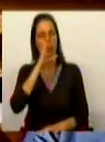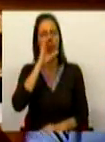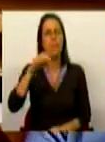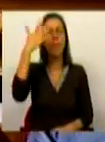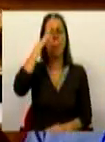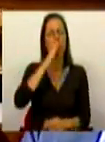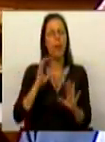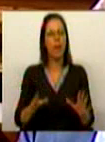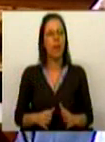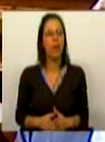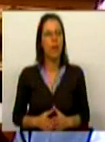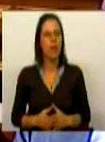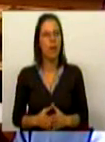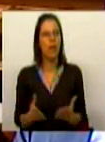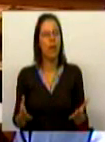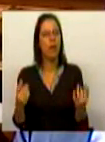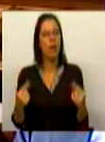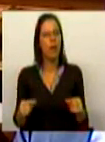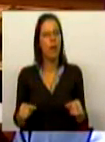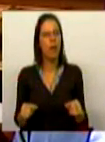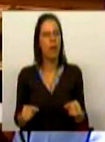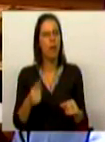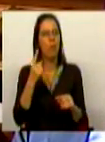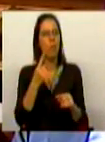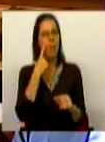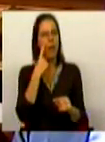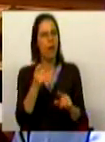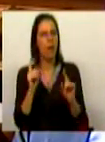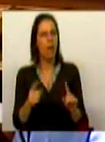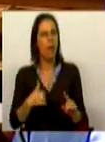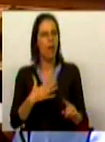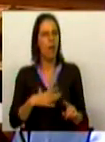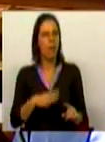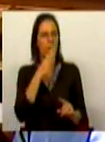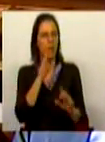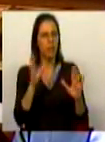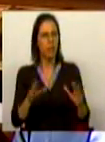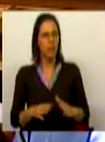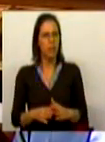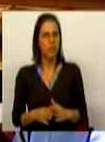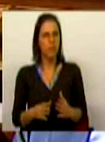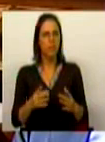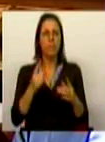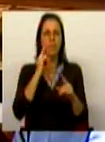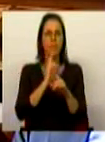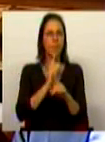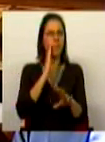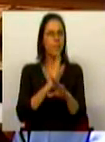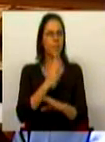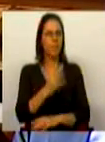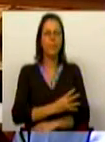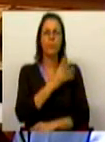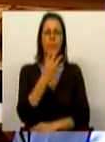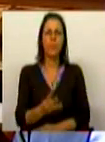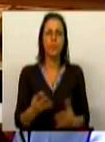Primeiro-Ministro, há uma constatação que eu gostaria de fazer. Durante os últimos